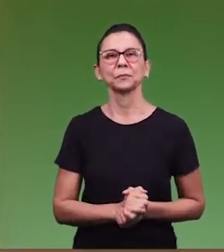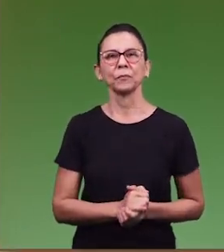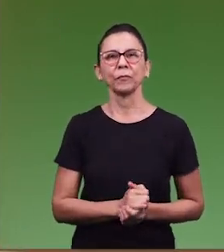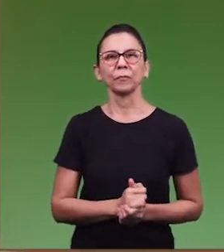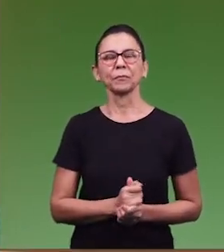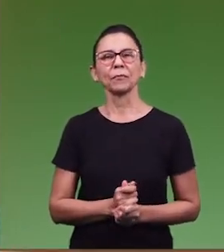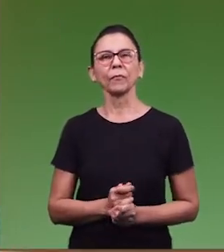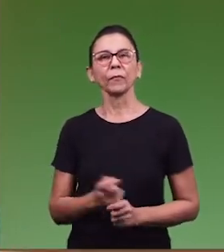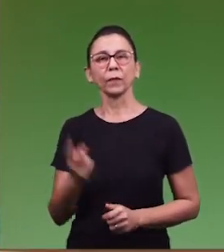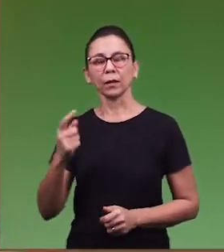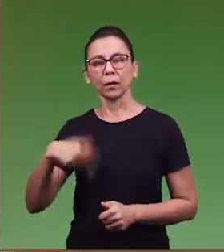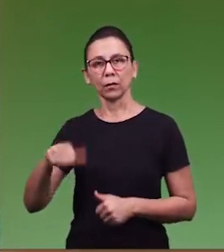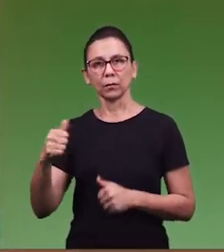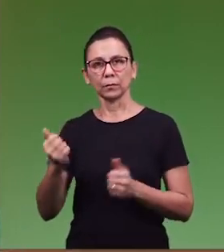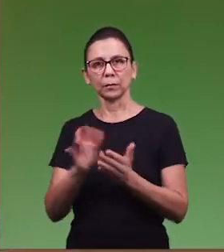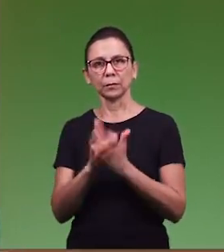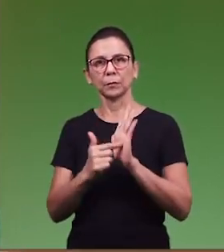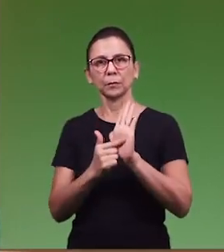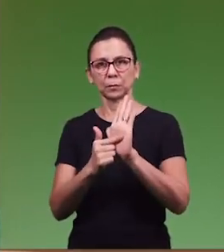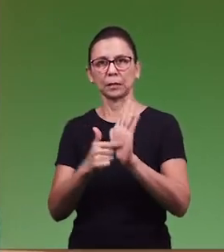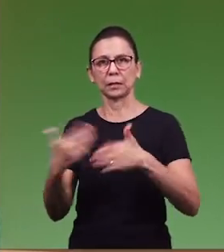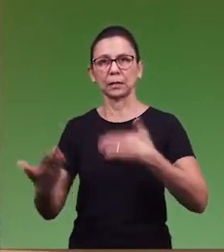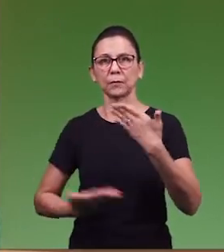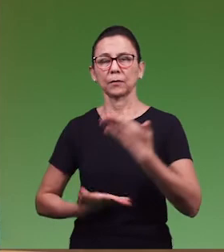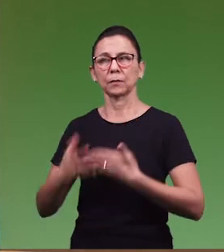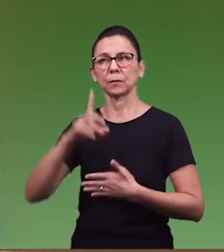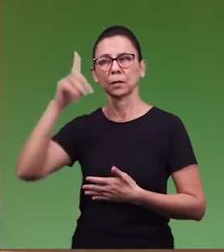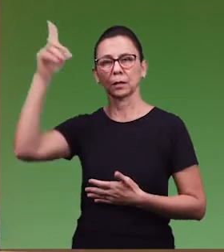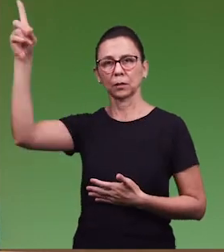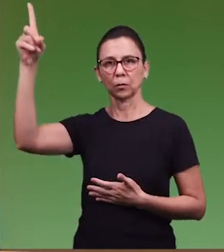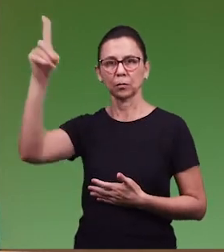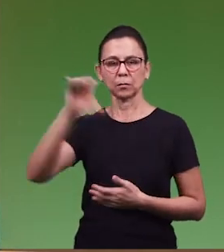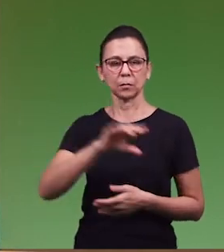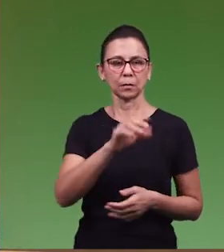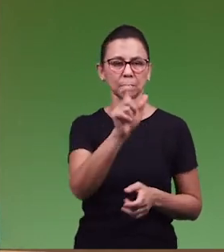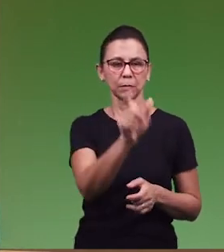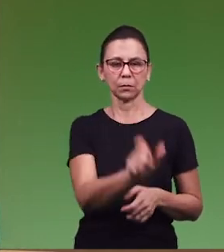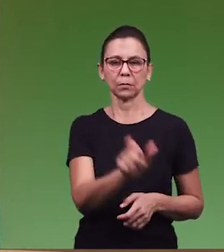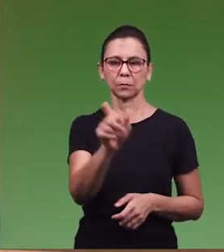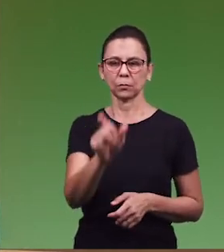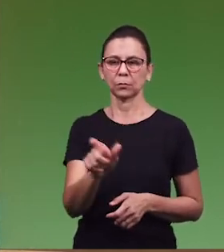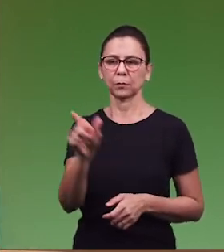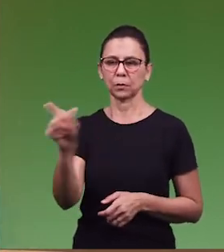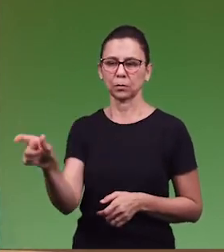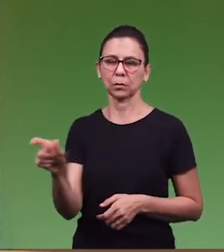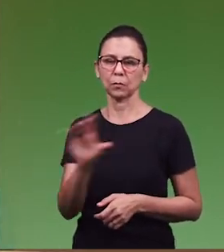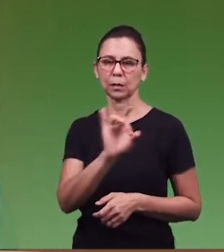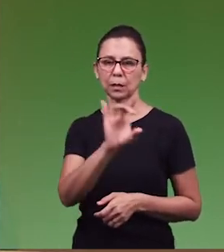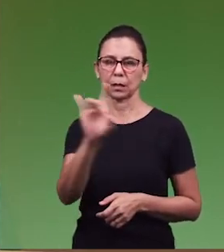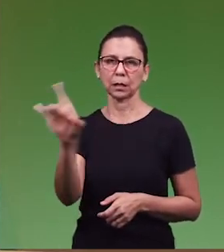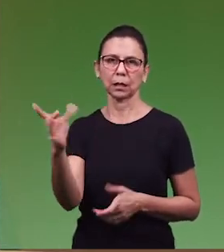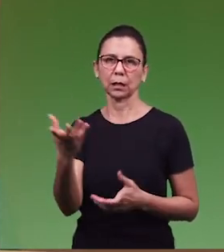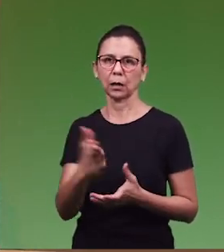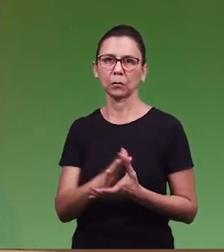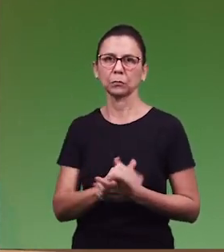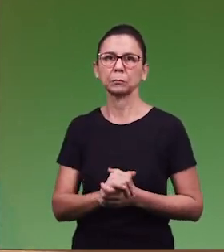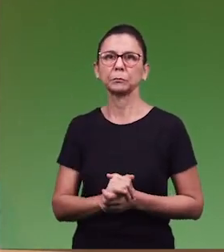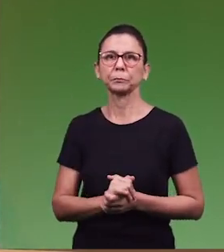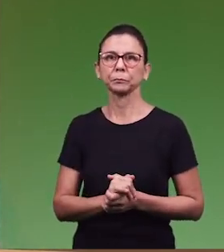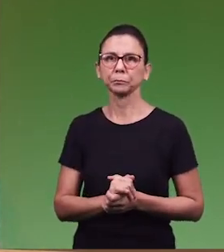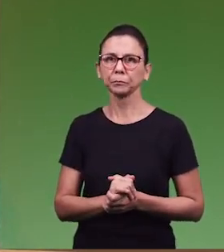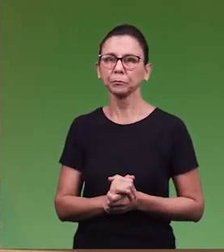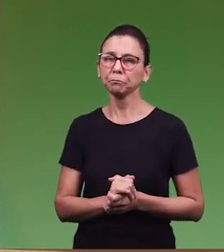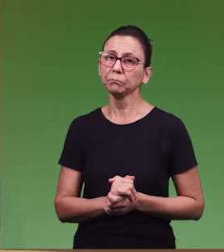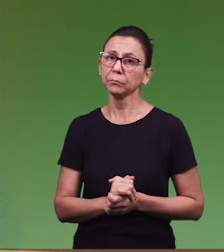outros conforme o dom que cada um recebeu, como bons despenseiros da multiforme graça